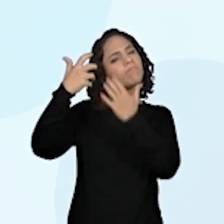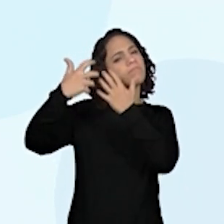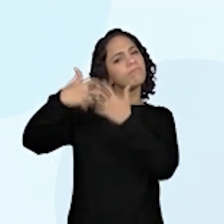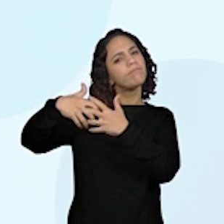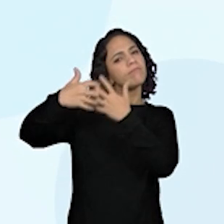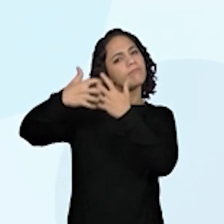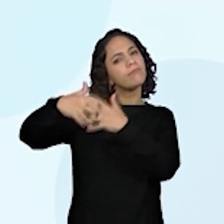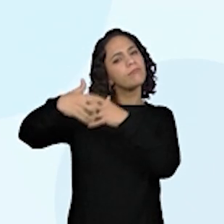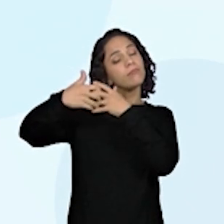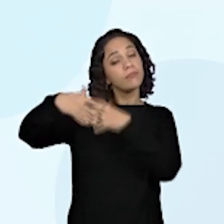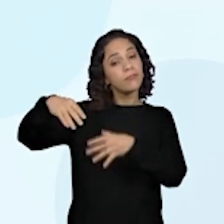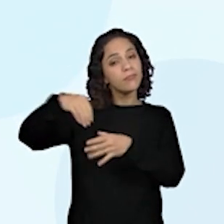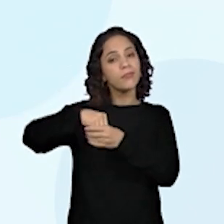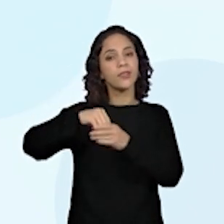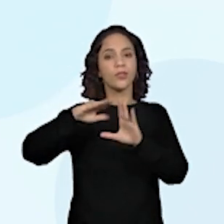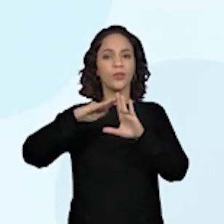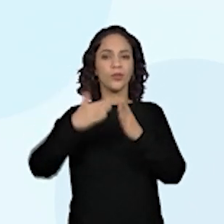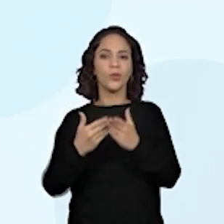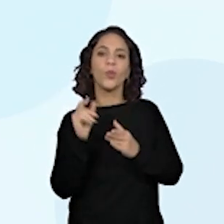uma escola.